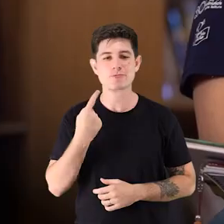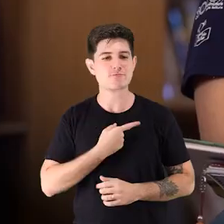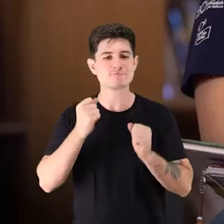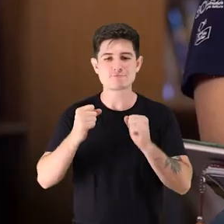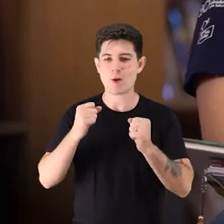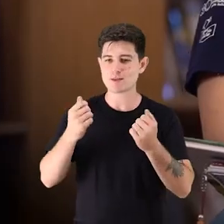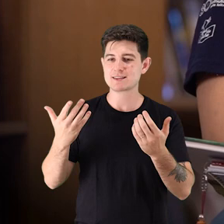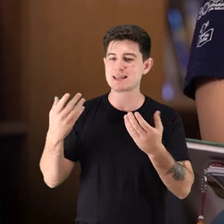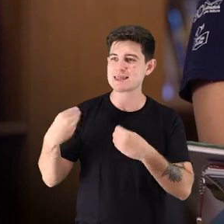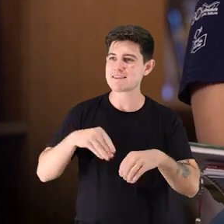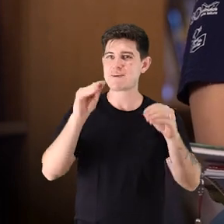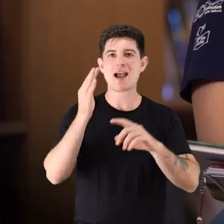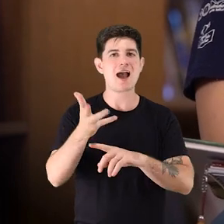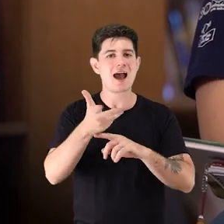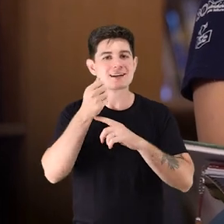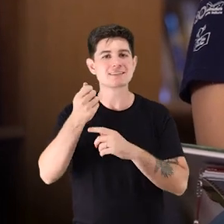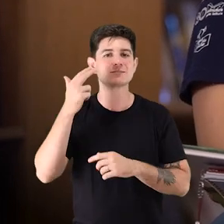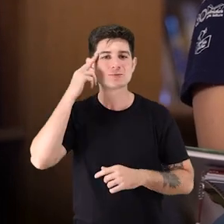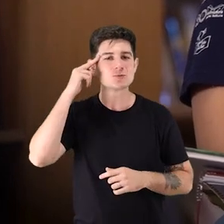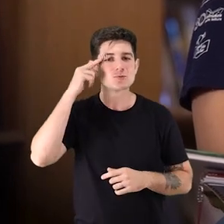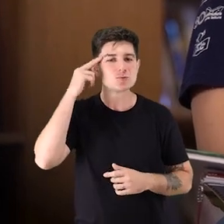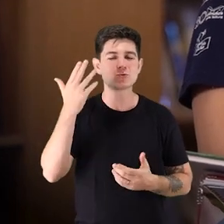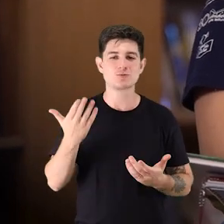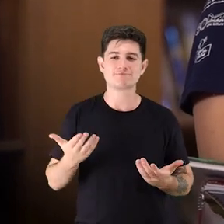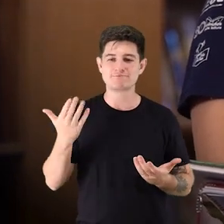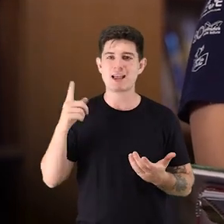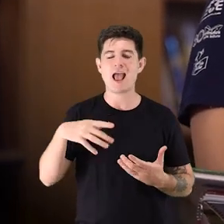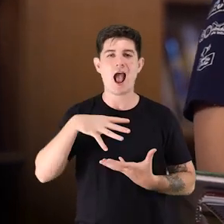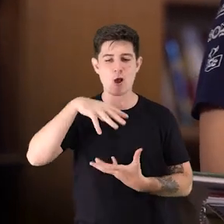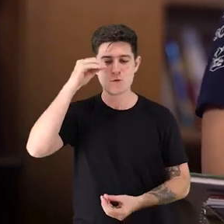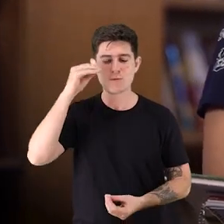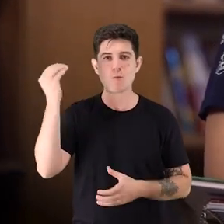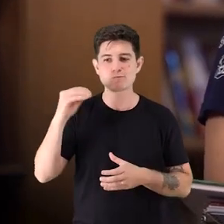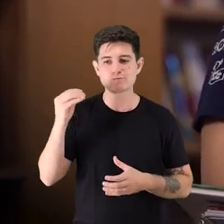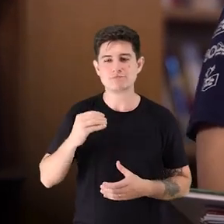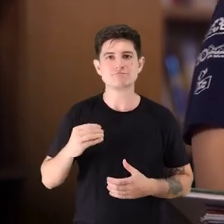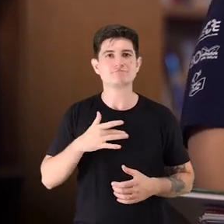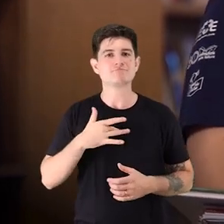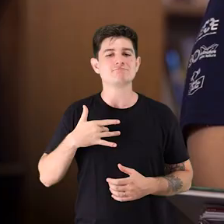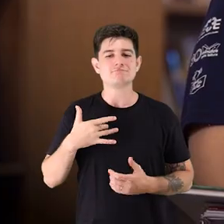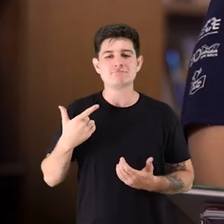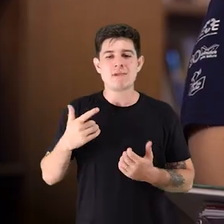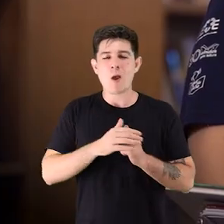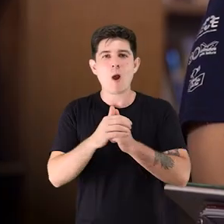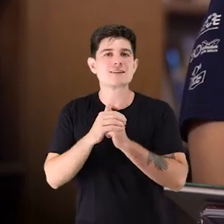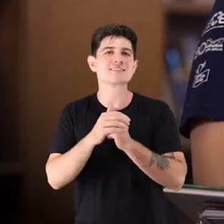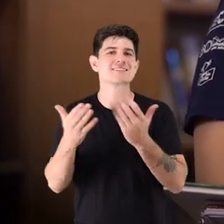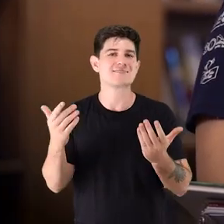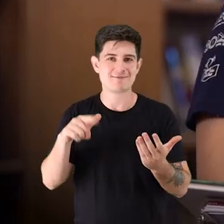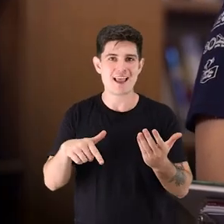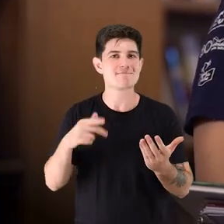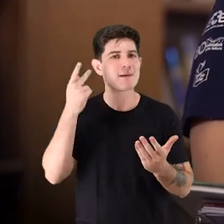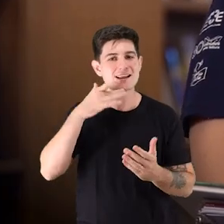você que a gente possa levar, como eu sempre digo, essa arte, esse sonho, esse alimento para a alma, né, como você disse,